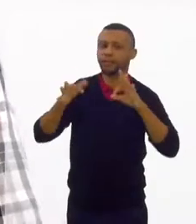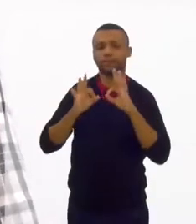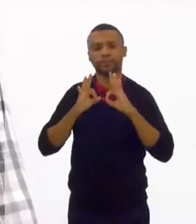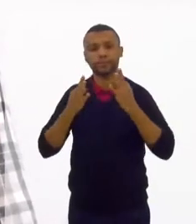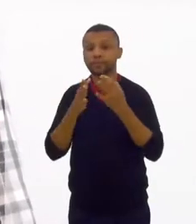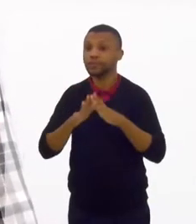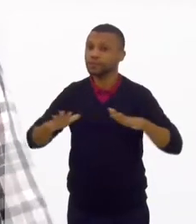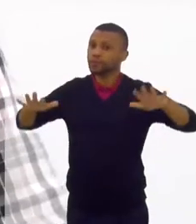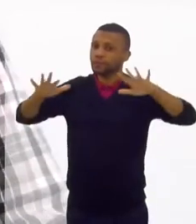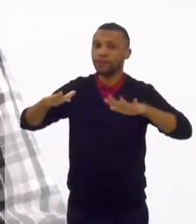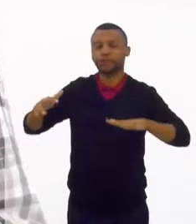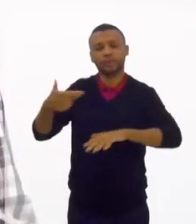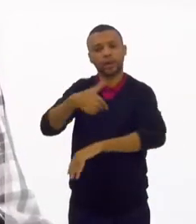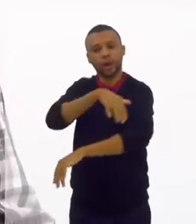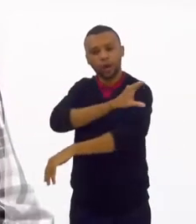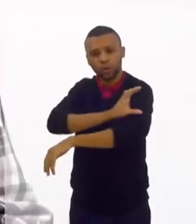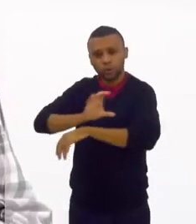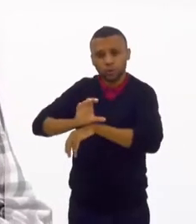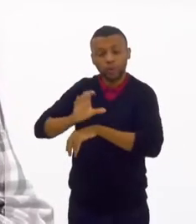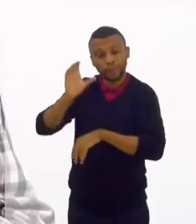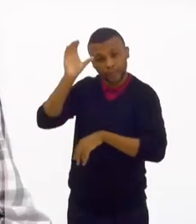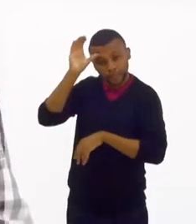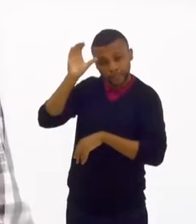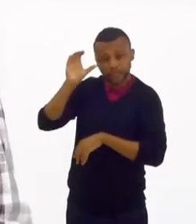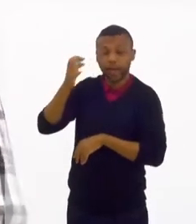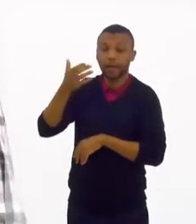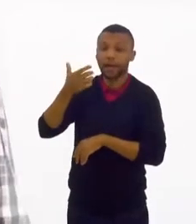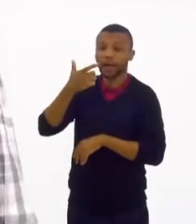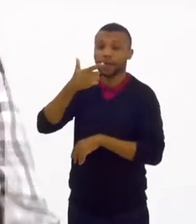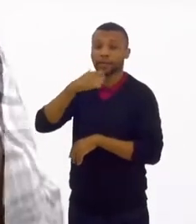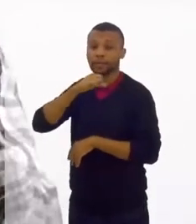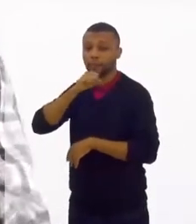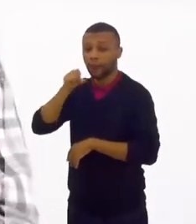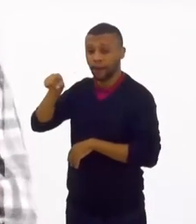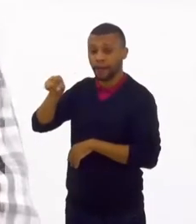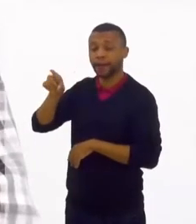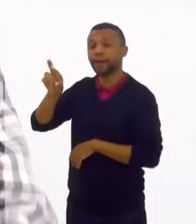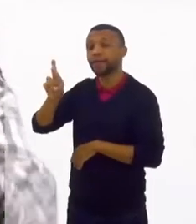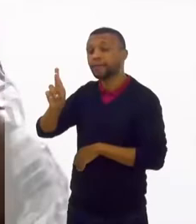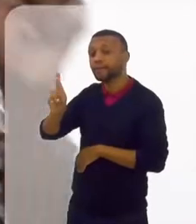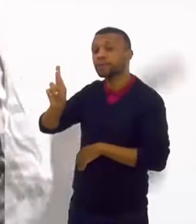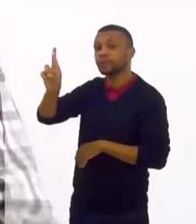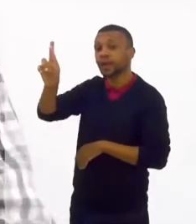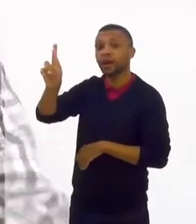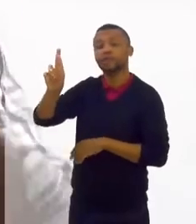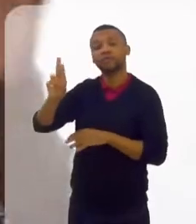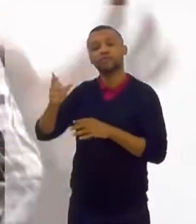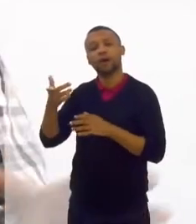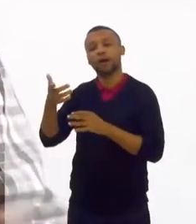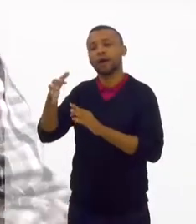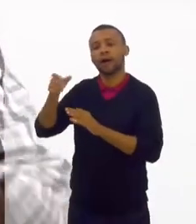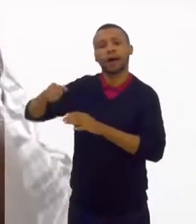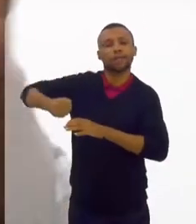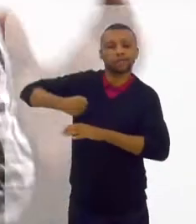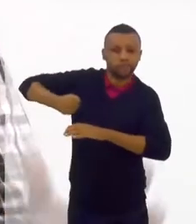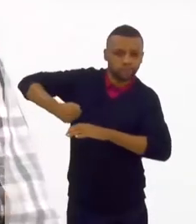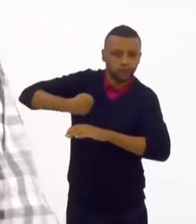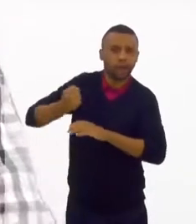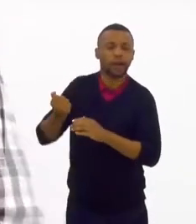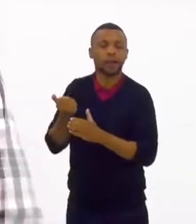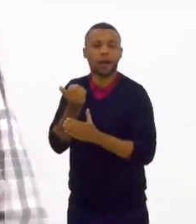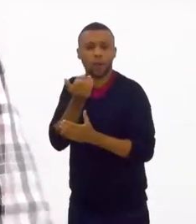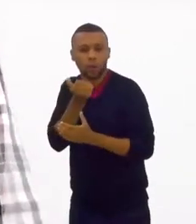Geralmente, bom, na nossa cultura, é a minha tia paterna ou tia materna que vai ser responsável de toda a comida,